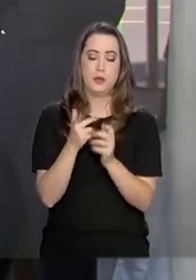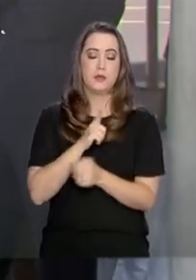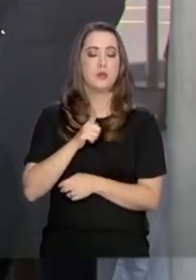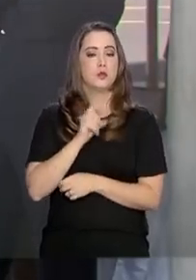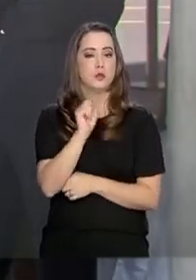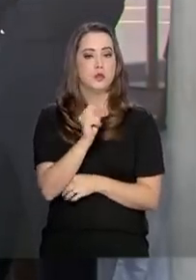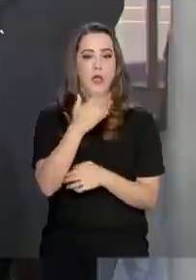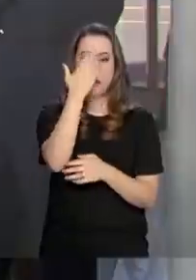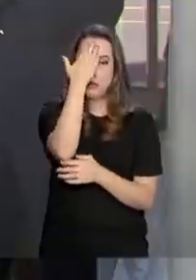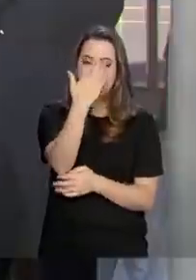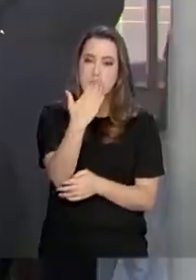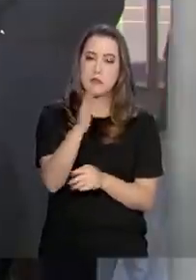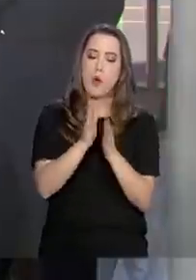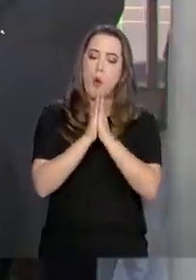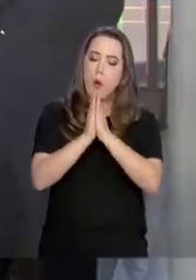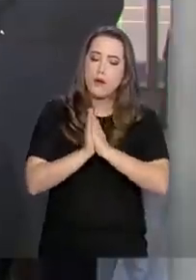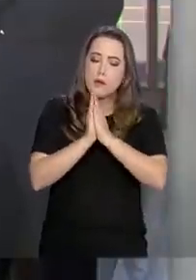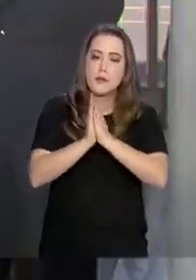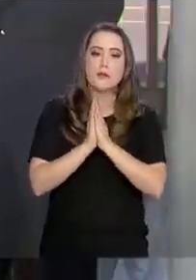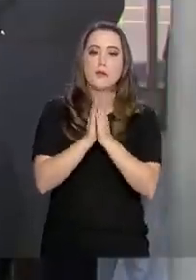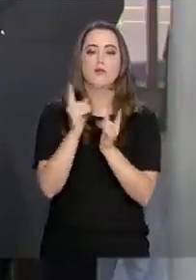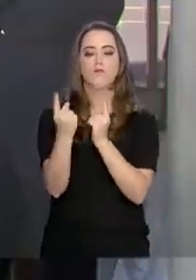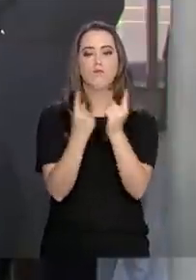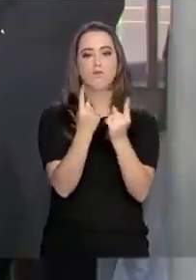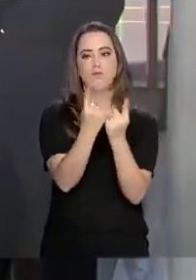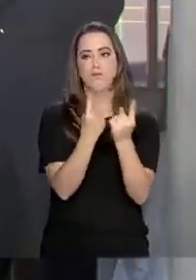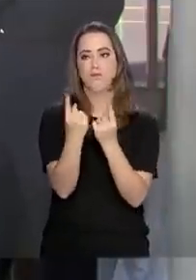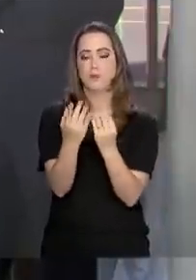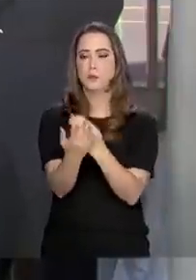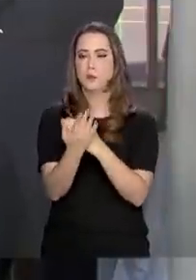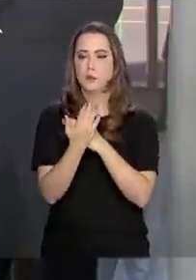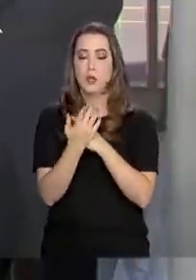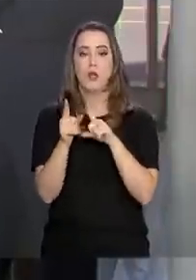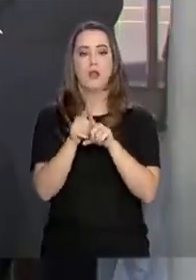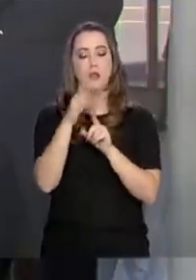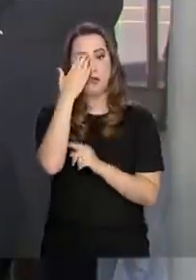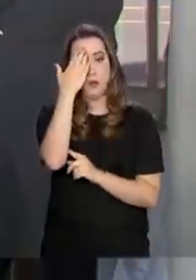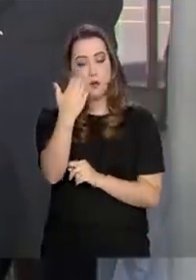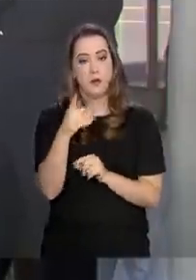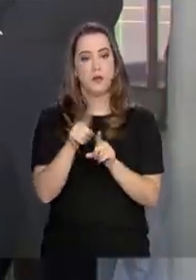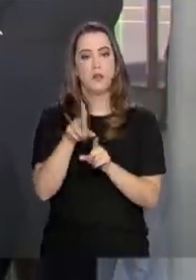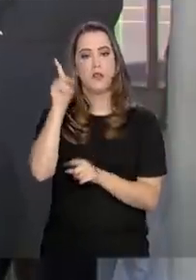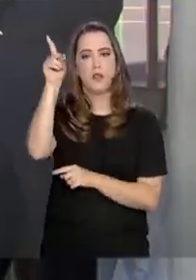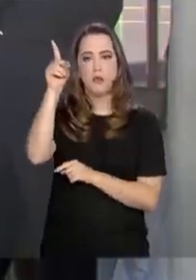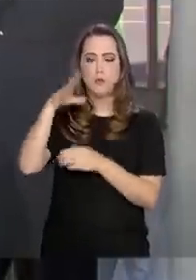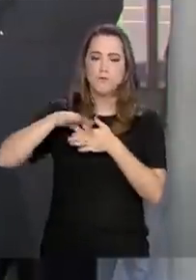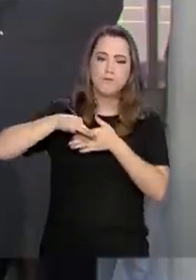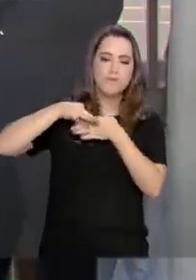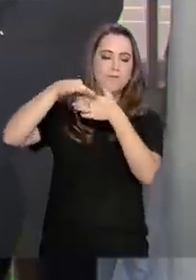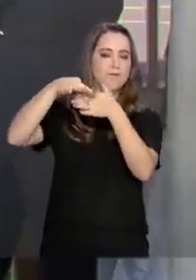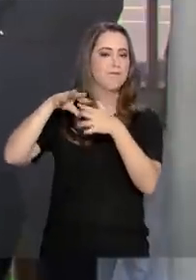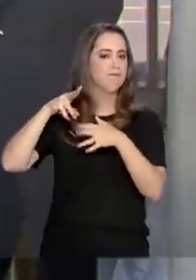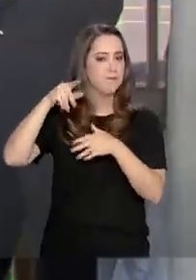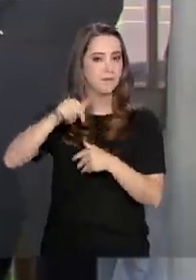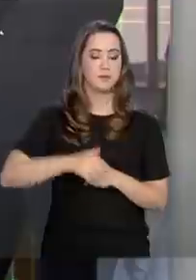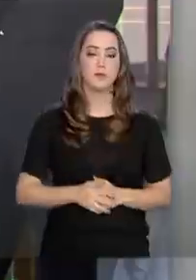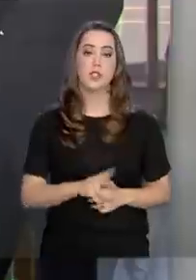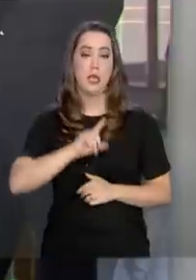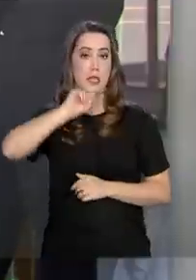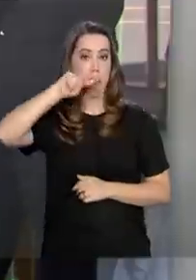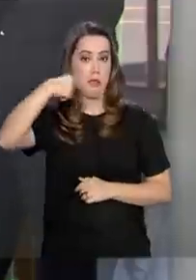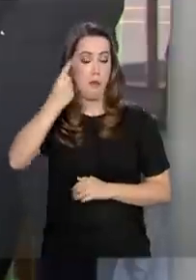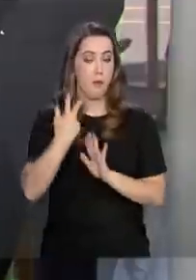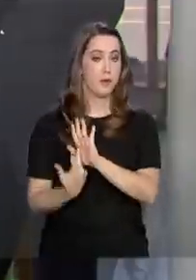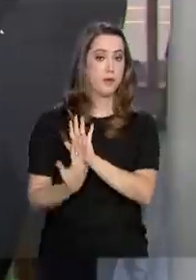o apoio, as orações de apoiadores que chegaram até ele e disse que Deus estava no comando. O presidente, depois